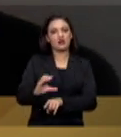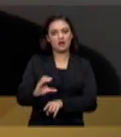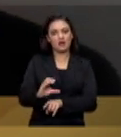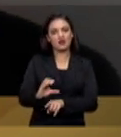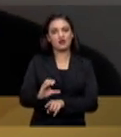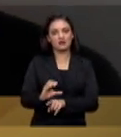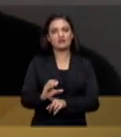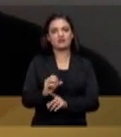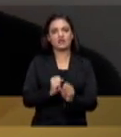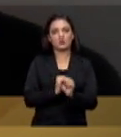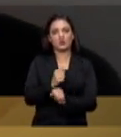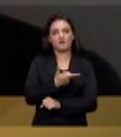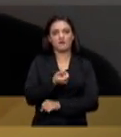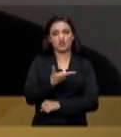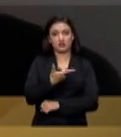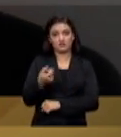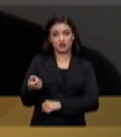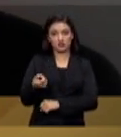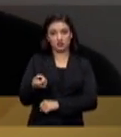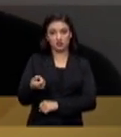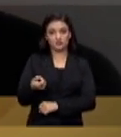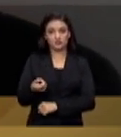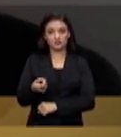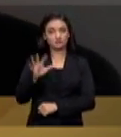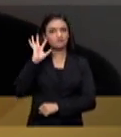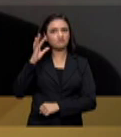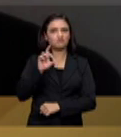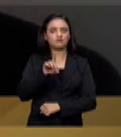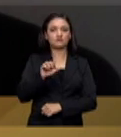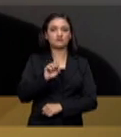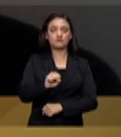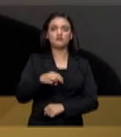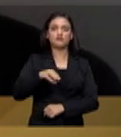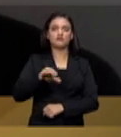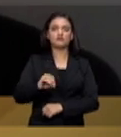mim decidido em 8 de março, ação penal